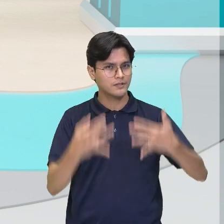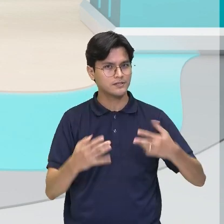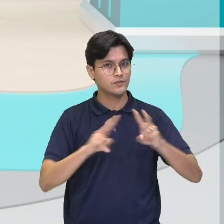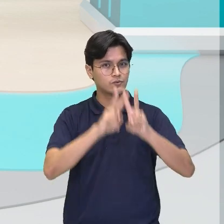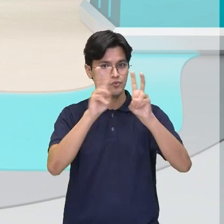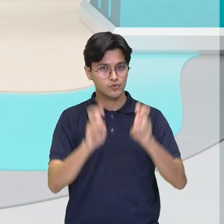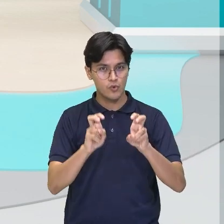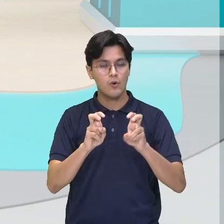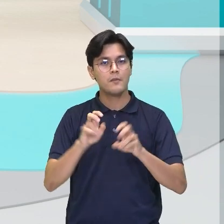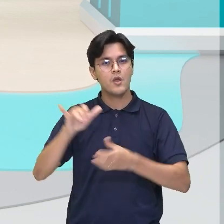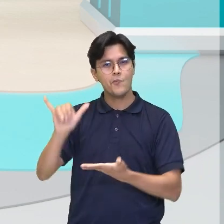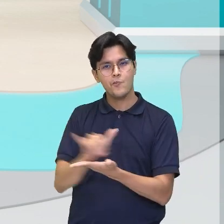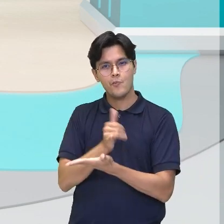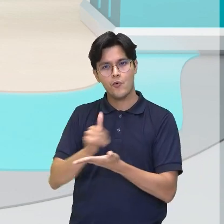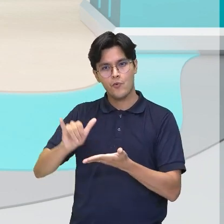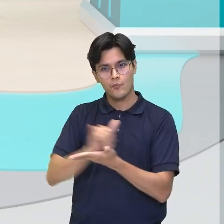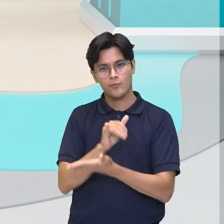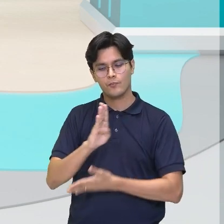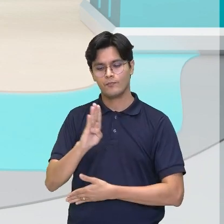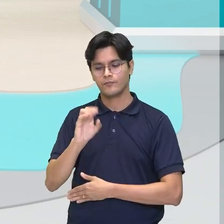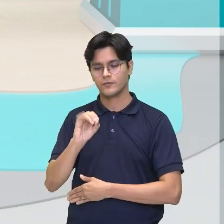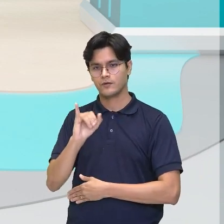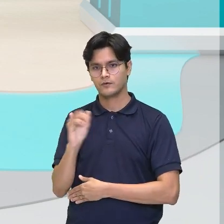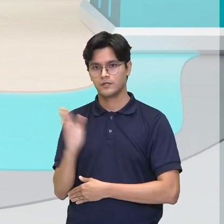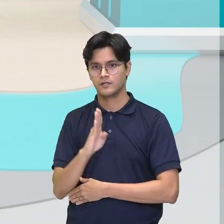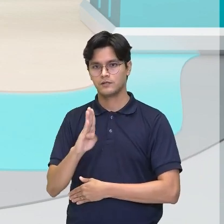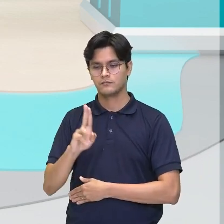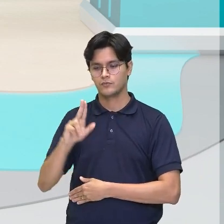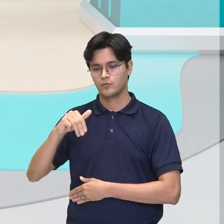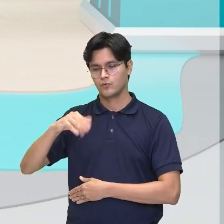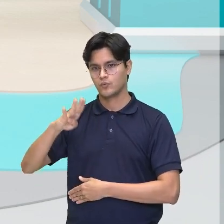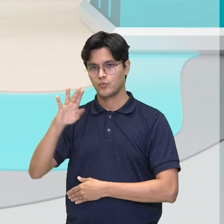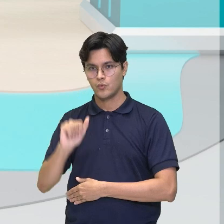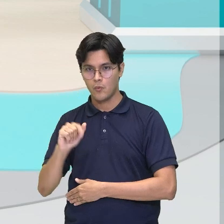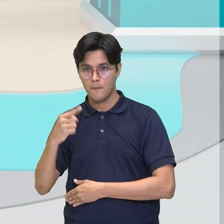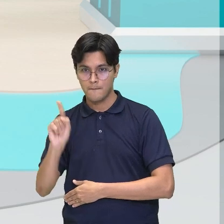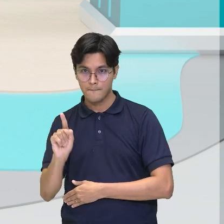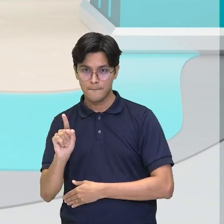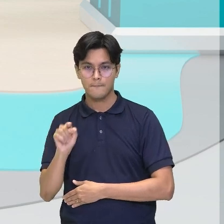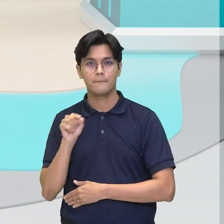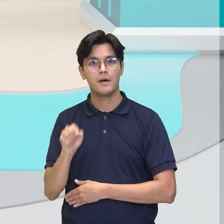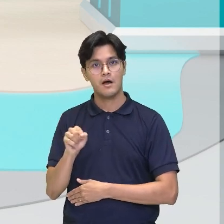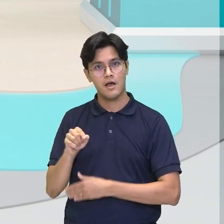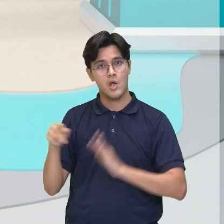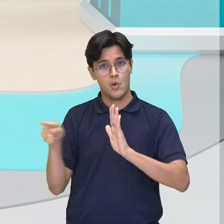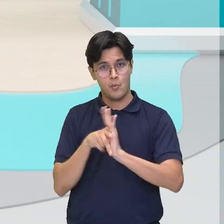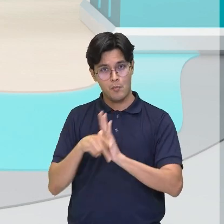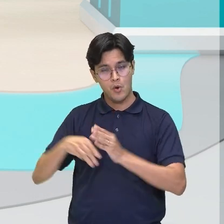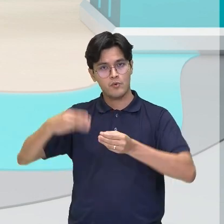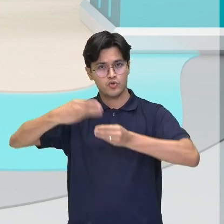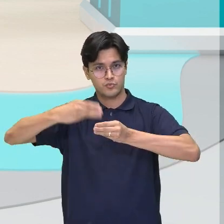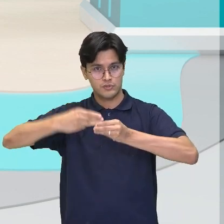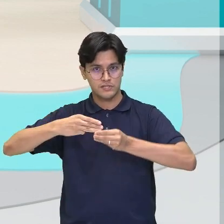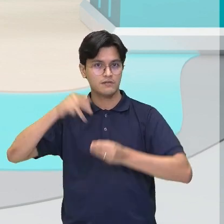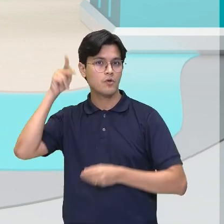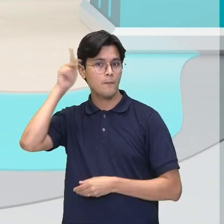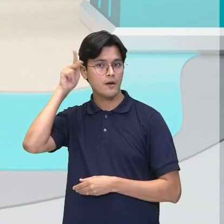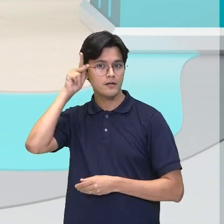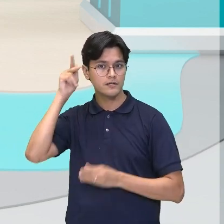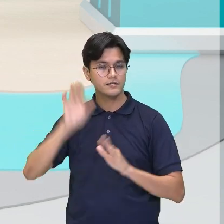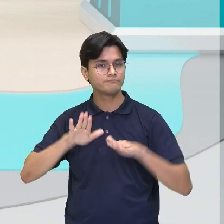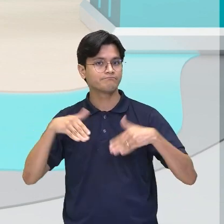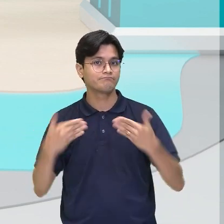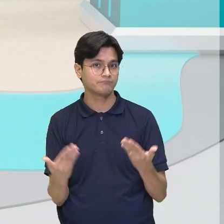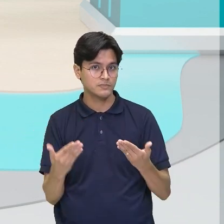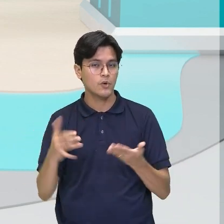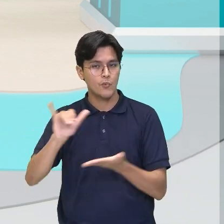é super conhecido, que faz parte lá, né, das festas tradicionais do município de Parintins. Então, os bois bumbá, eles têm